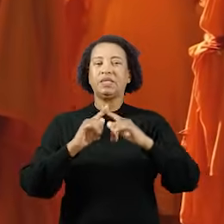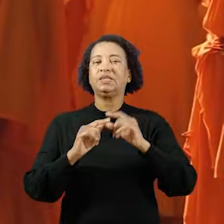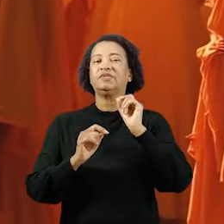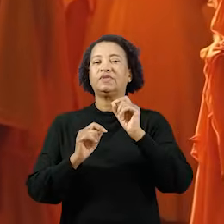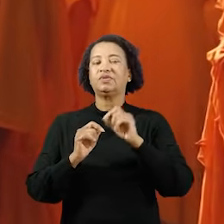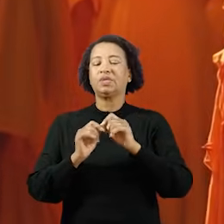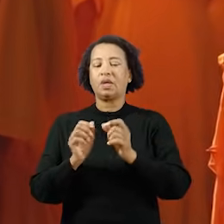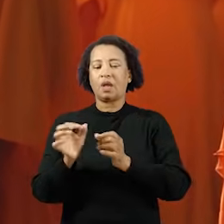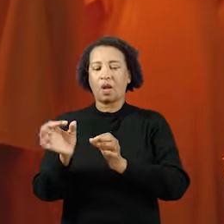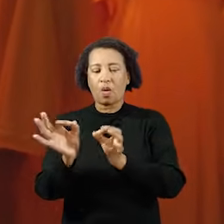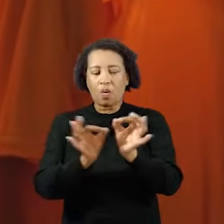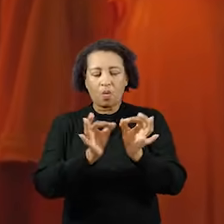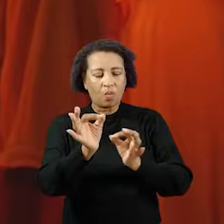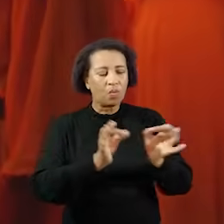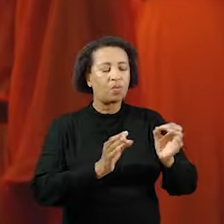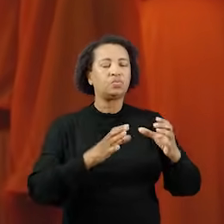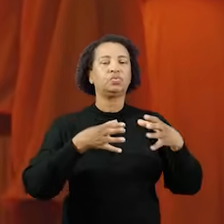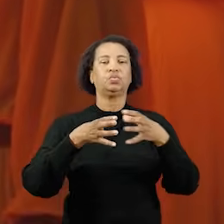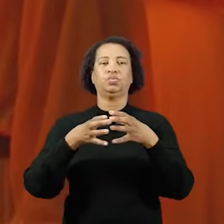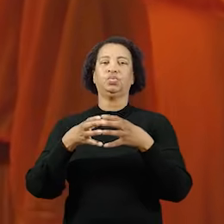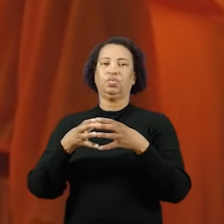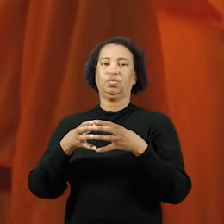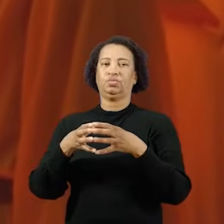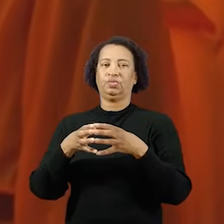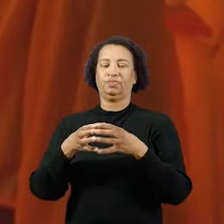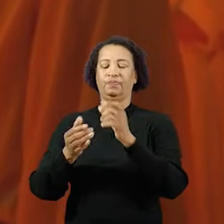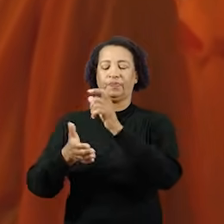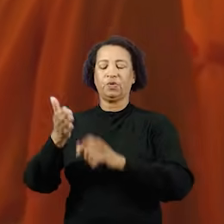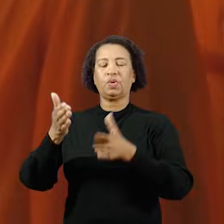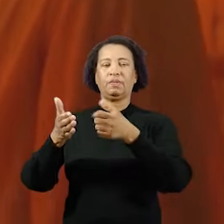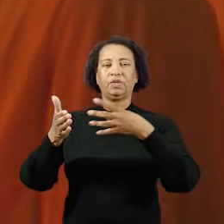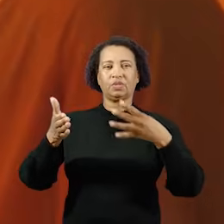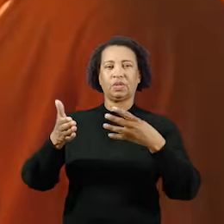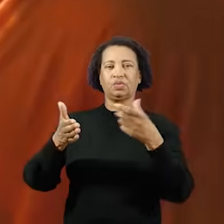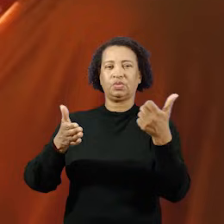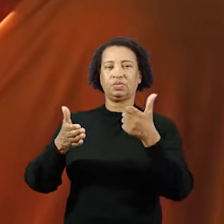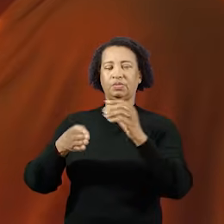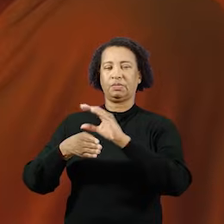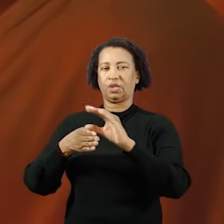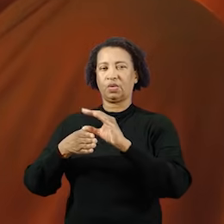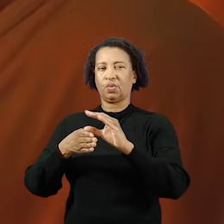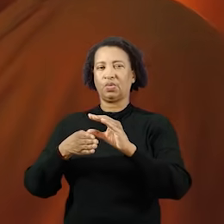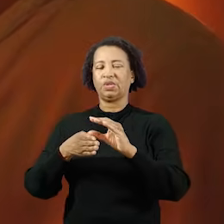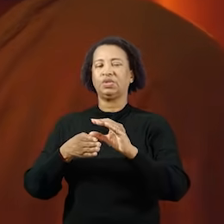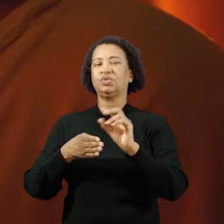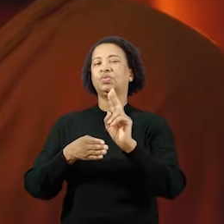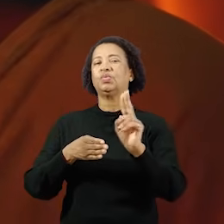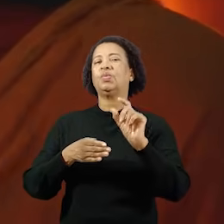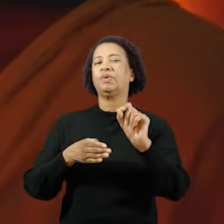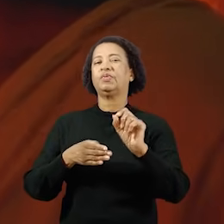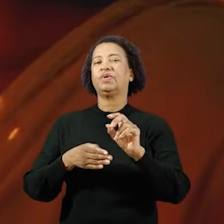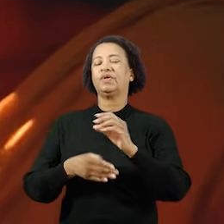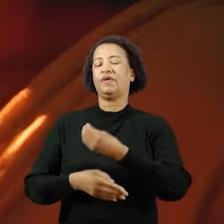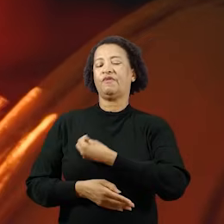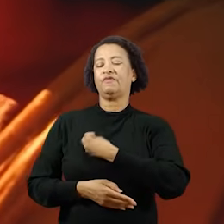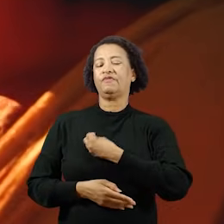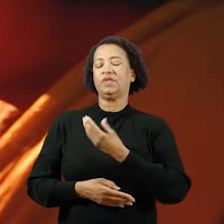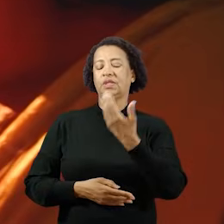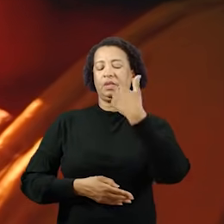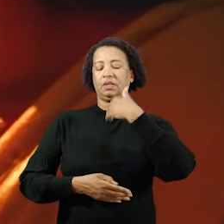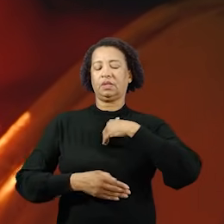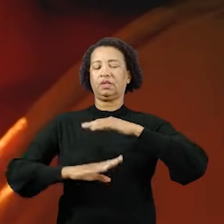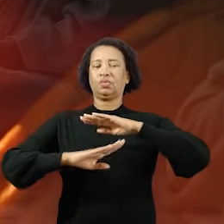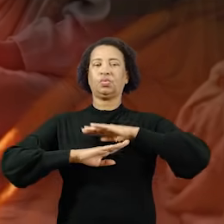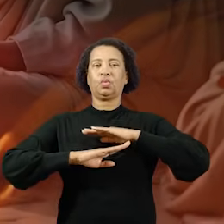no grupo. Essa ordem, descrita no capítulo 14 de 1 Coríntios, é chamada de vida no